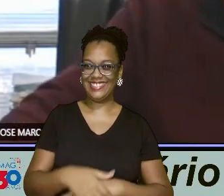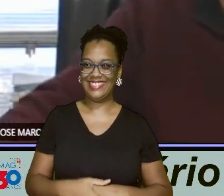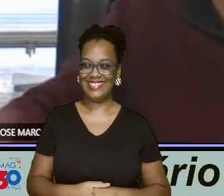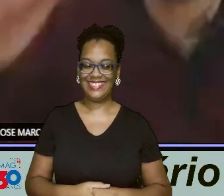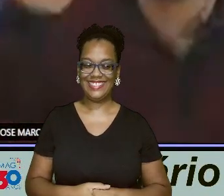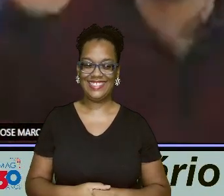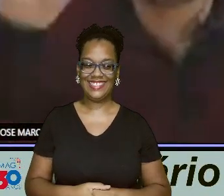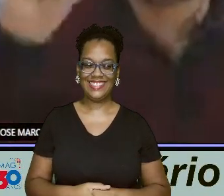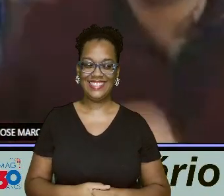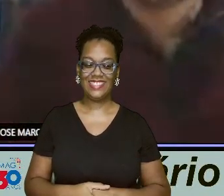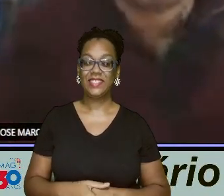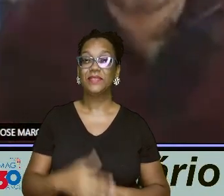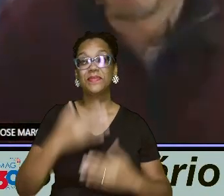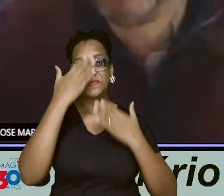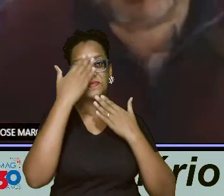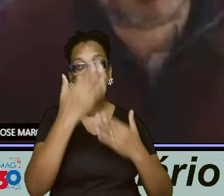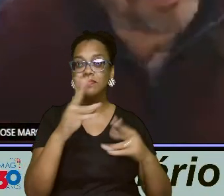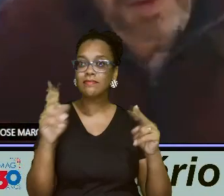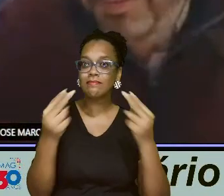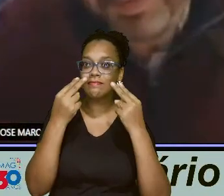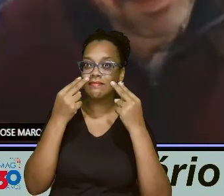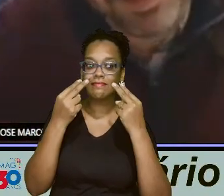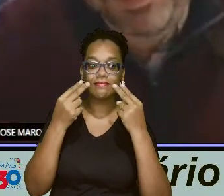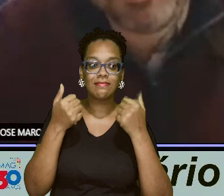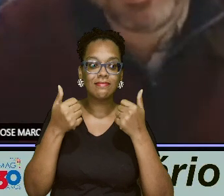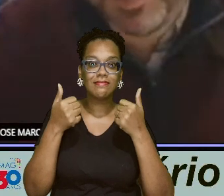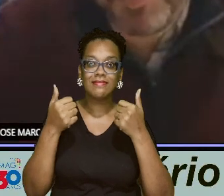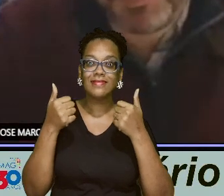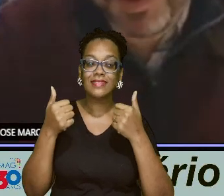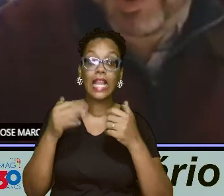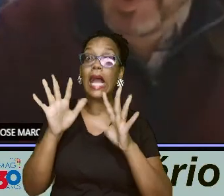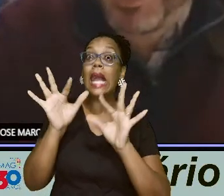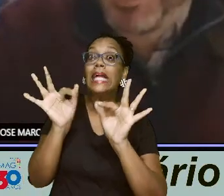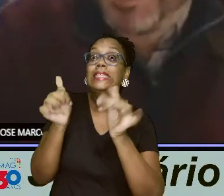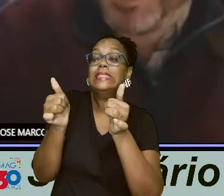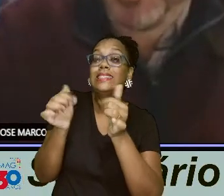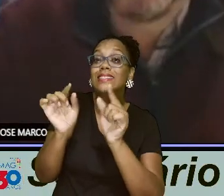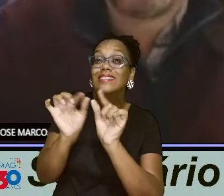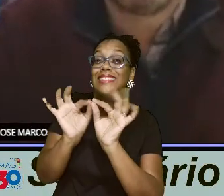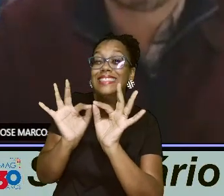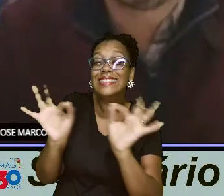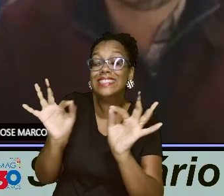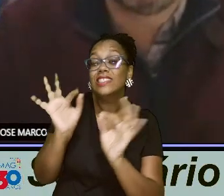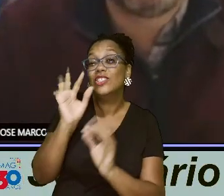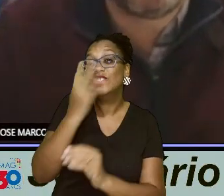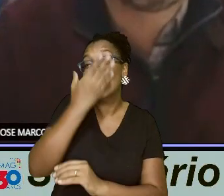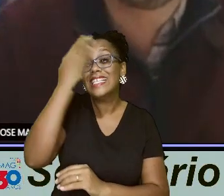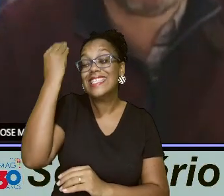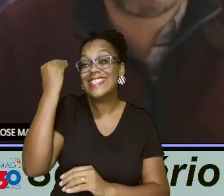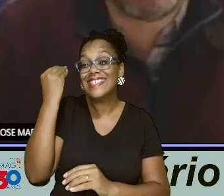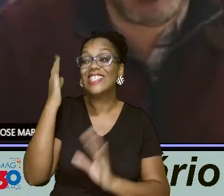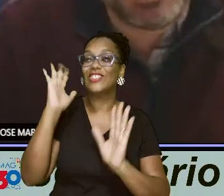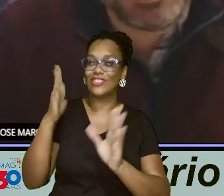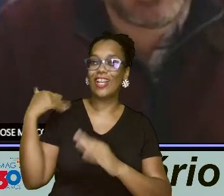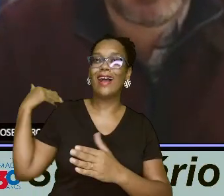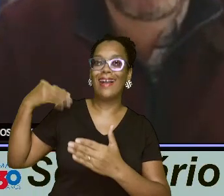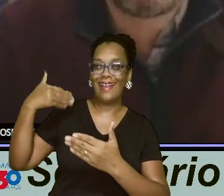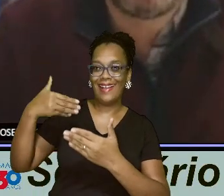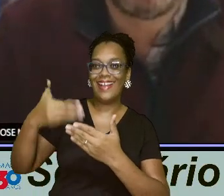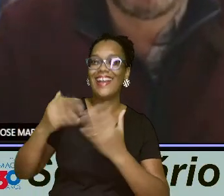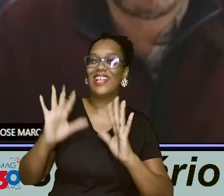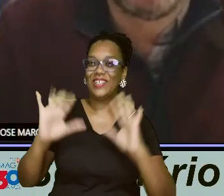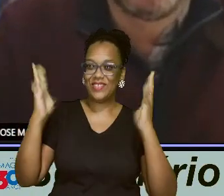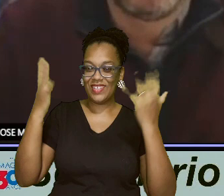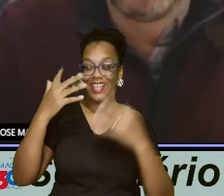Muito obrigado. Vocês me Ah, ouvem? só um detalhe. Diga. Eu esqueci de fazer algo que a escola tem feito em todos os eventos, que é a sua